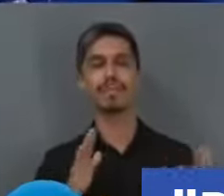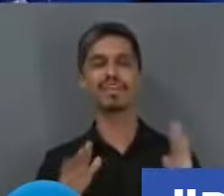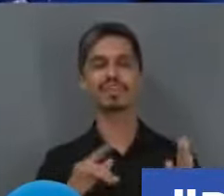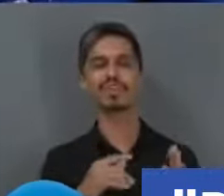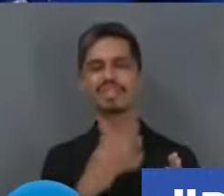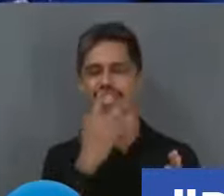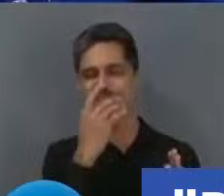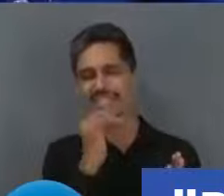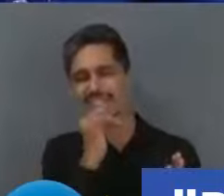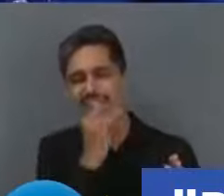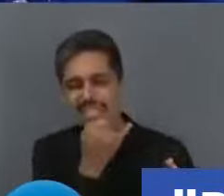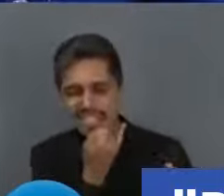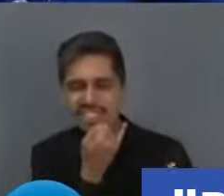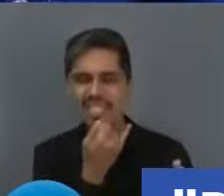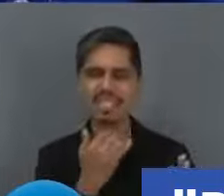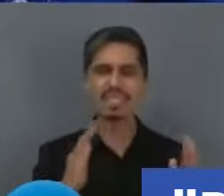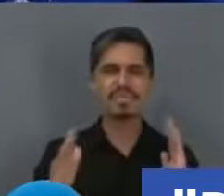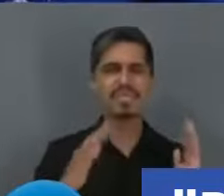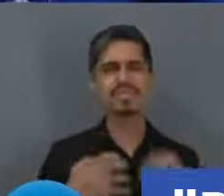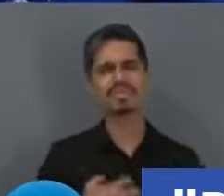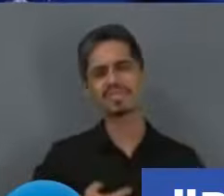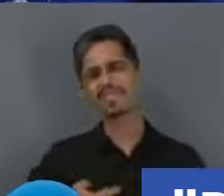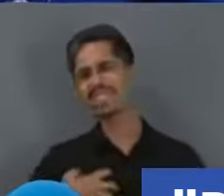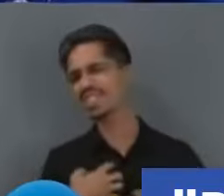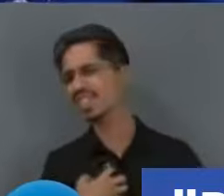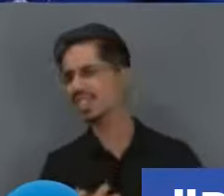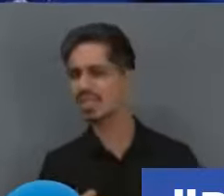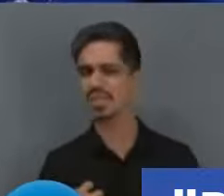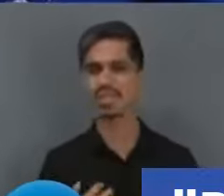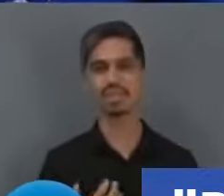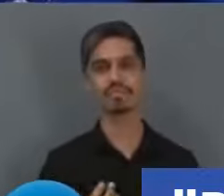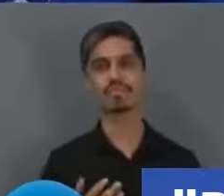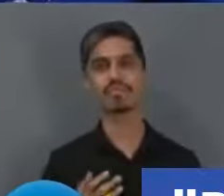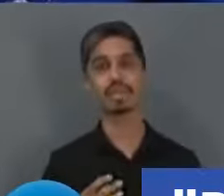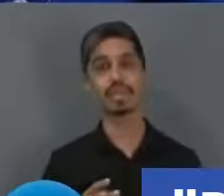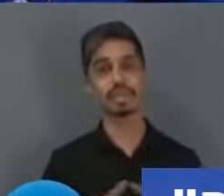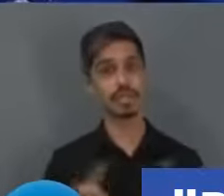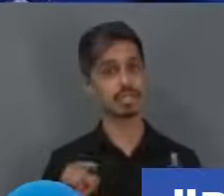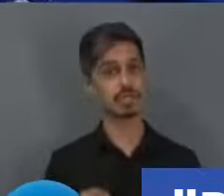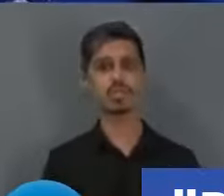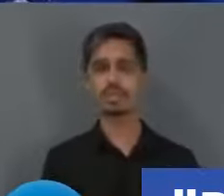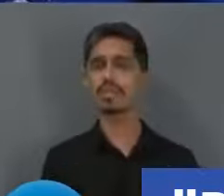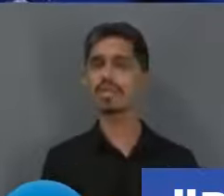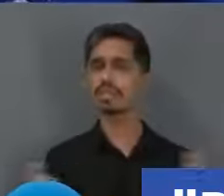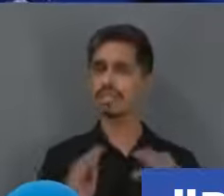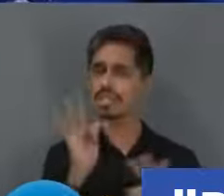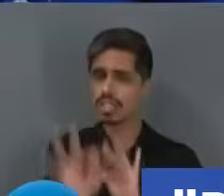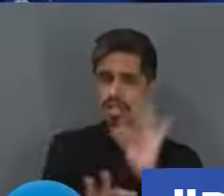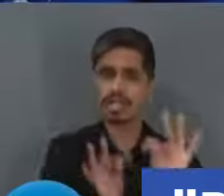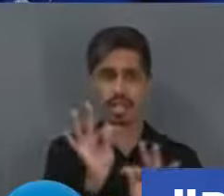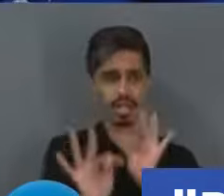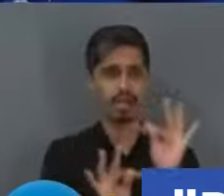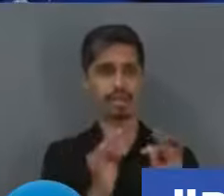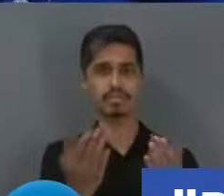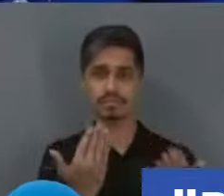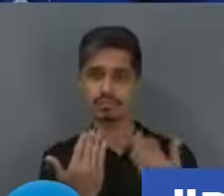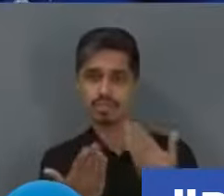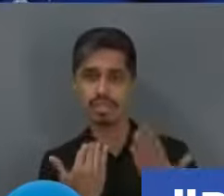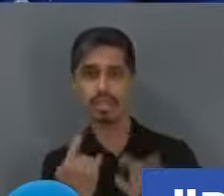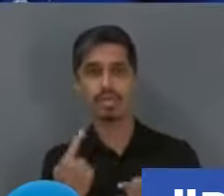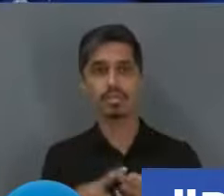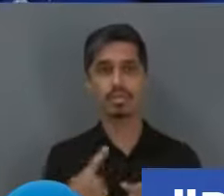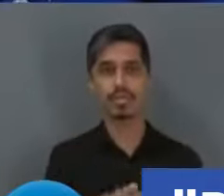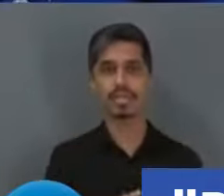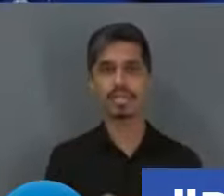vezes é uma Pedagogia da dor mas isso também pode ser trabalhado porque a gente não quer que